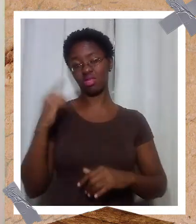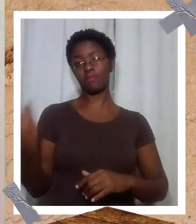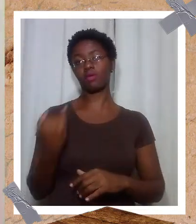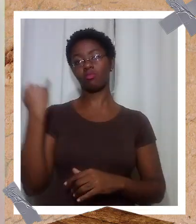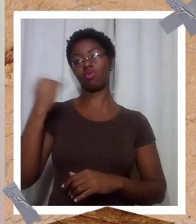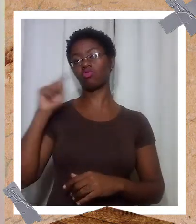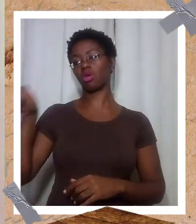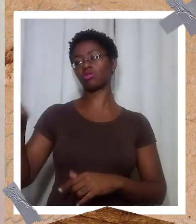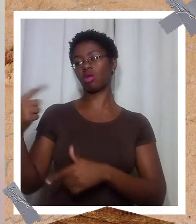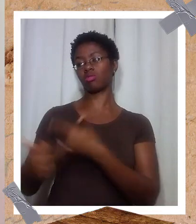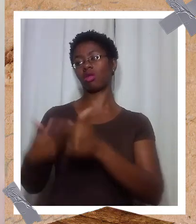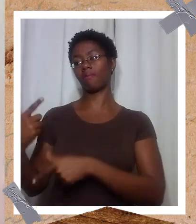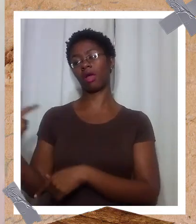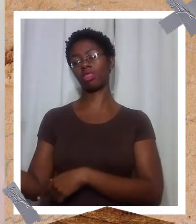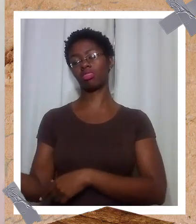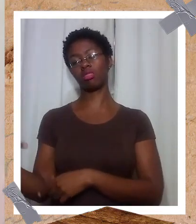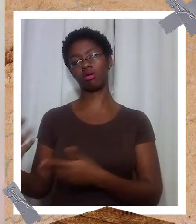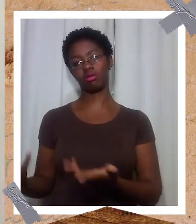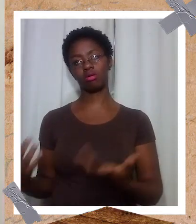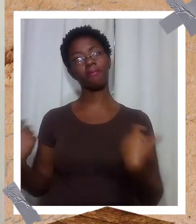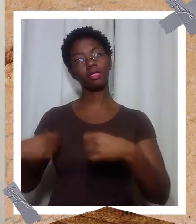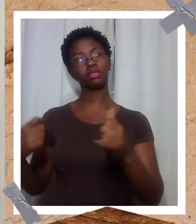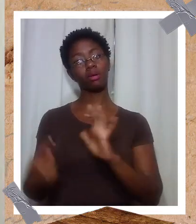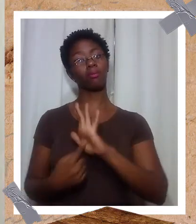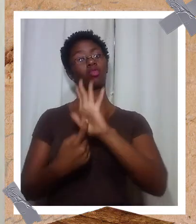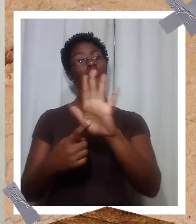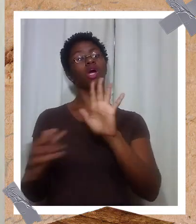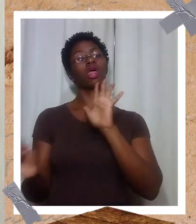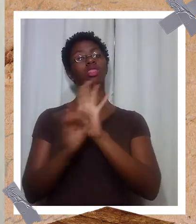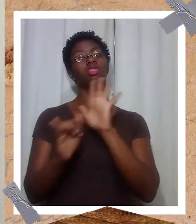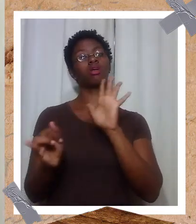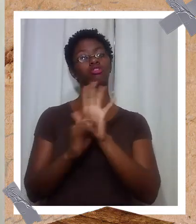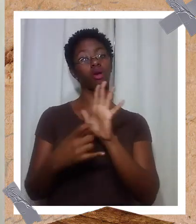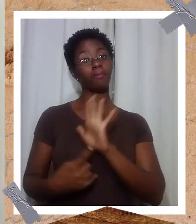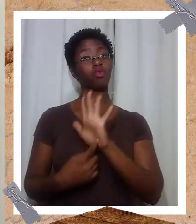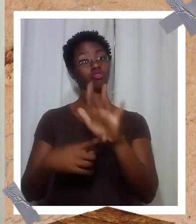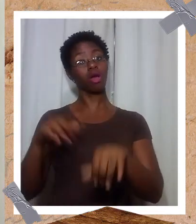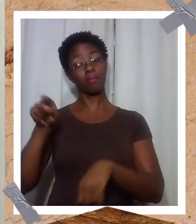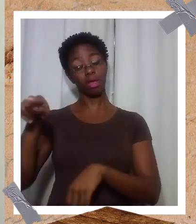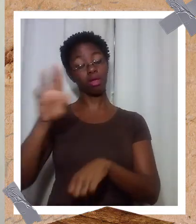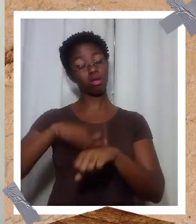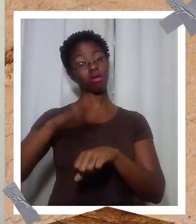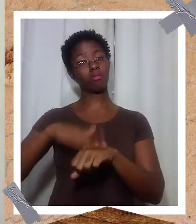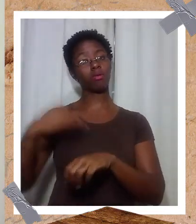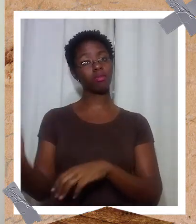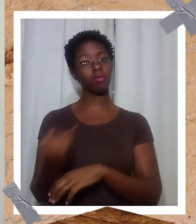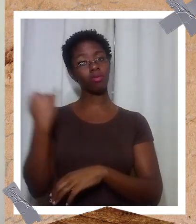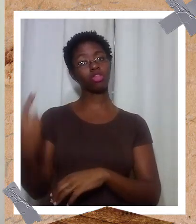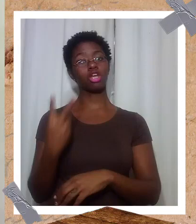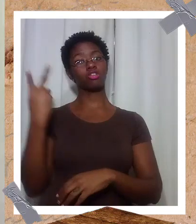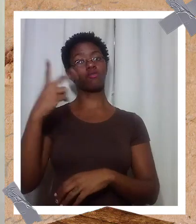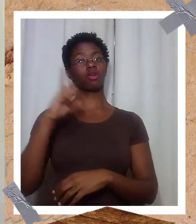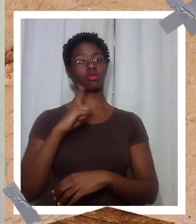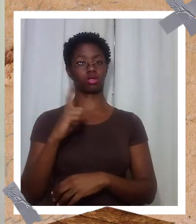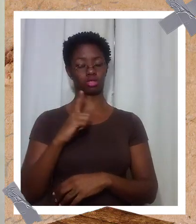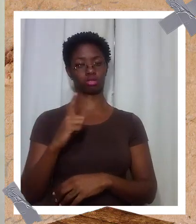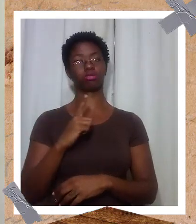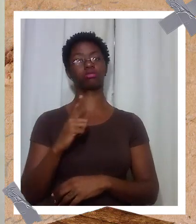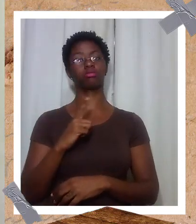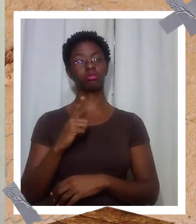isso, é criar essa identidade, é mostrar para nós mesmos a importância do valor que temos e criando para o